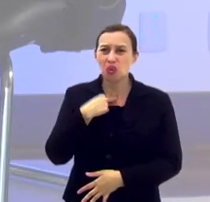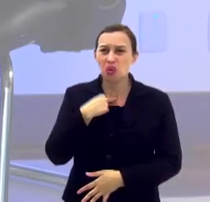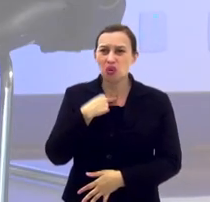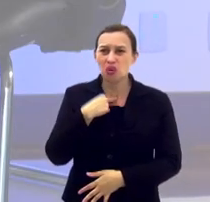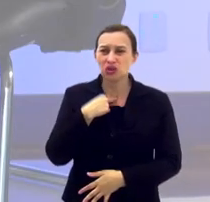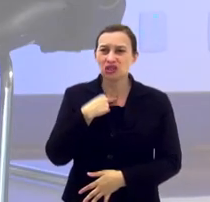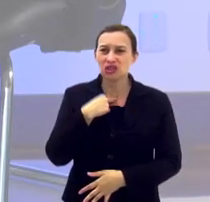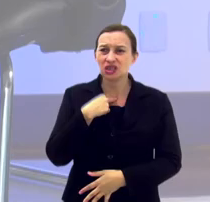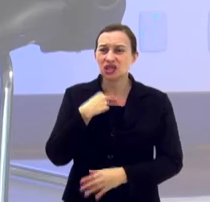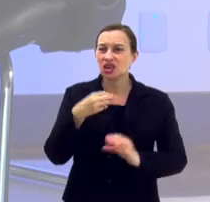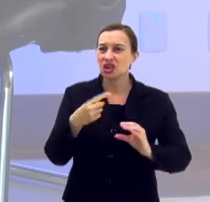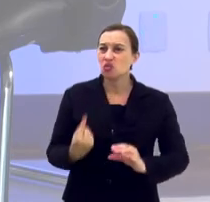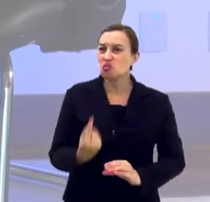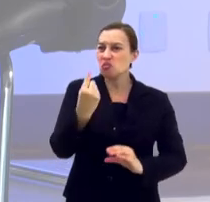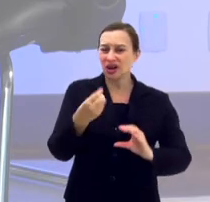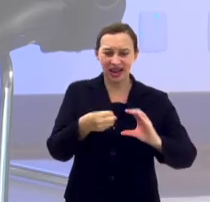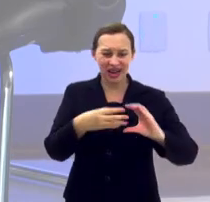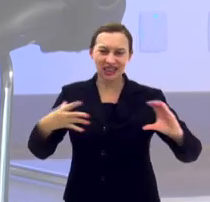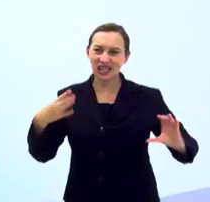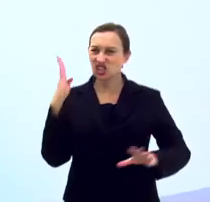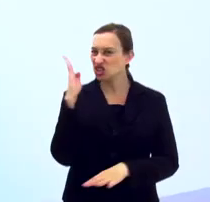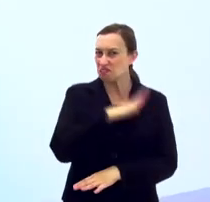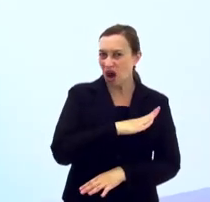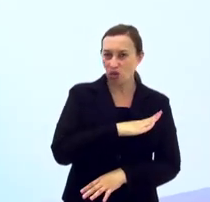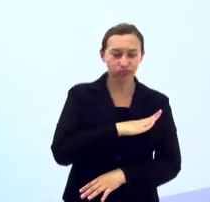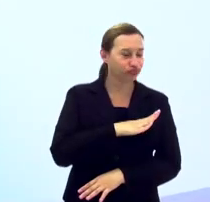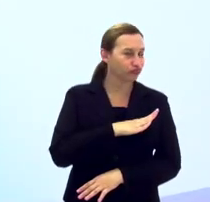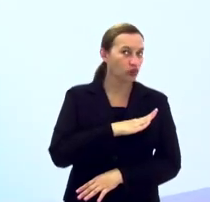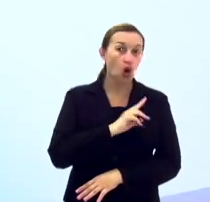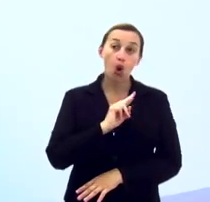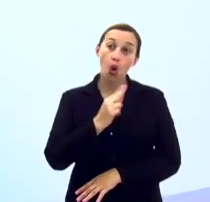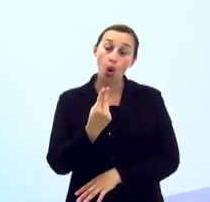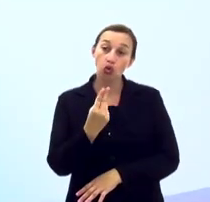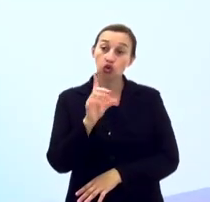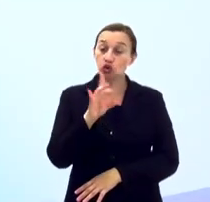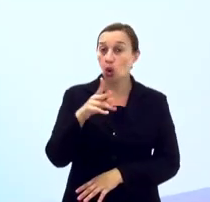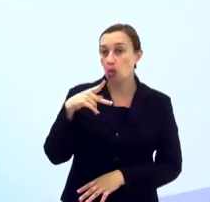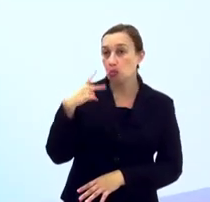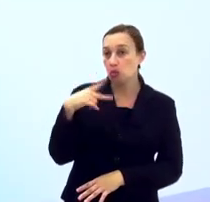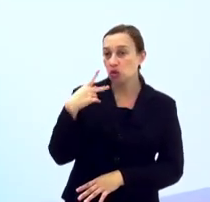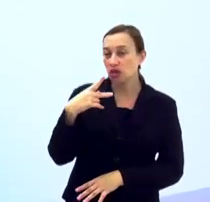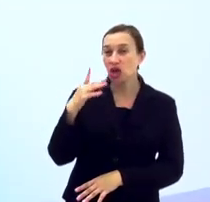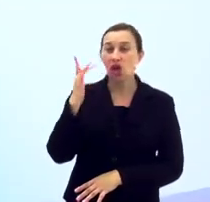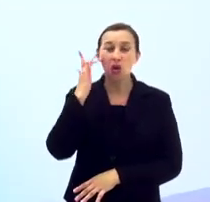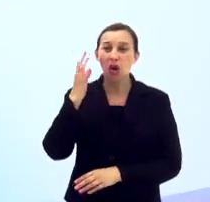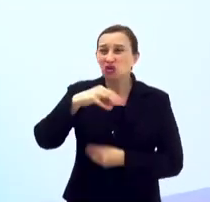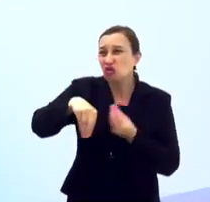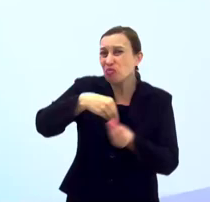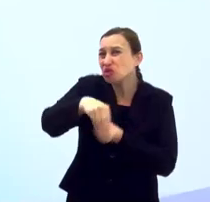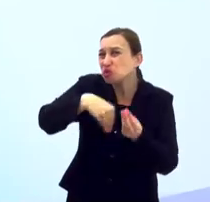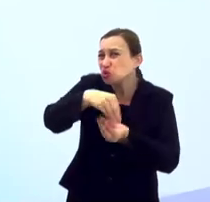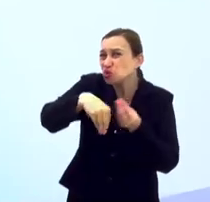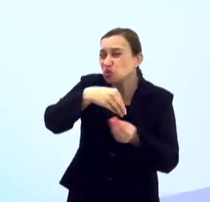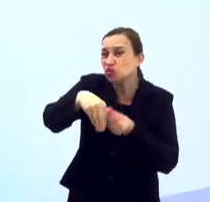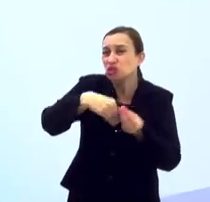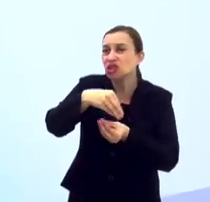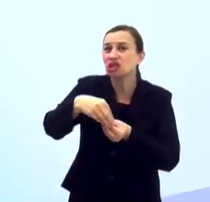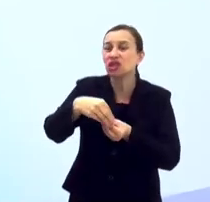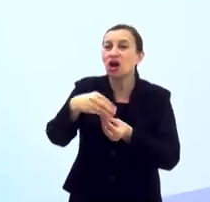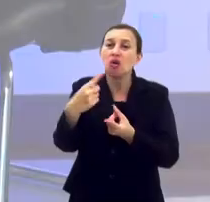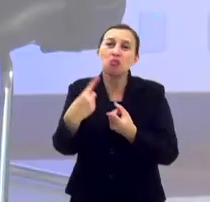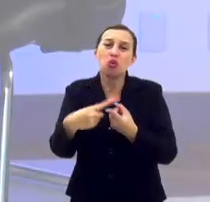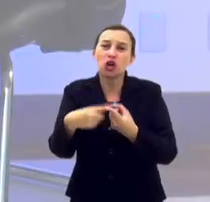pode determinar só que ele foi uma pessoa má ou que foi só política. Ele parece que foi uma mistura,